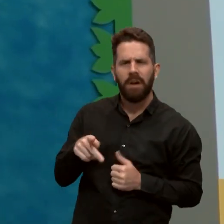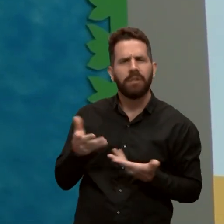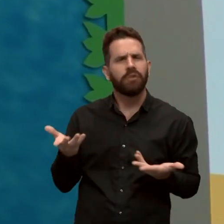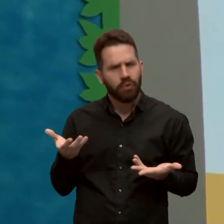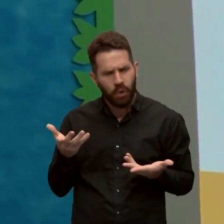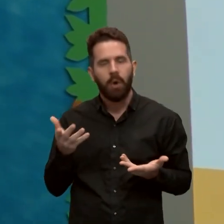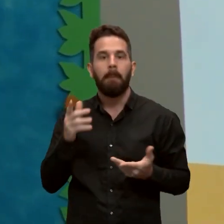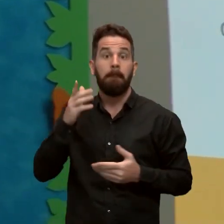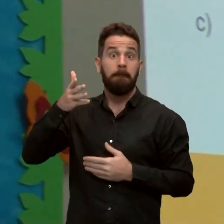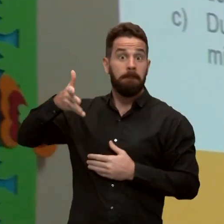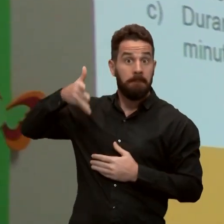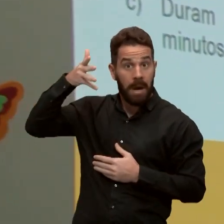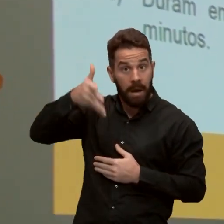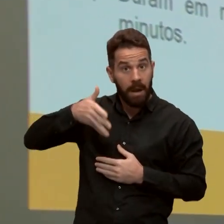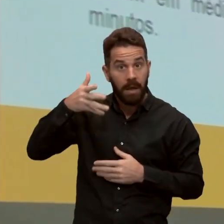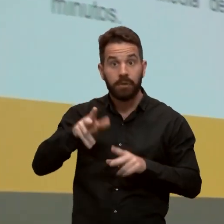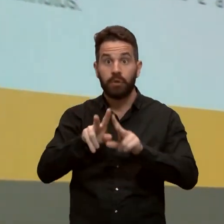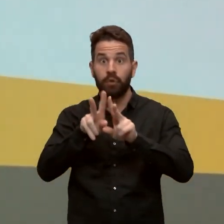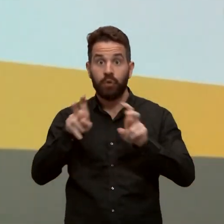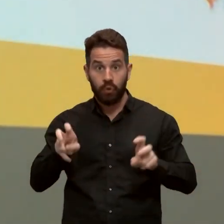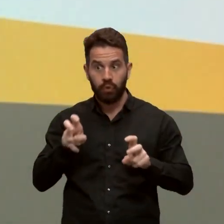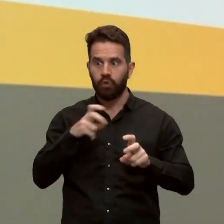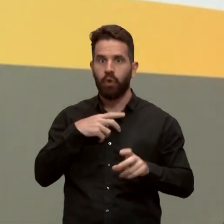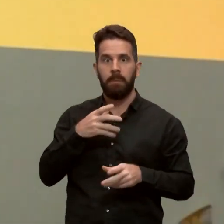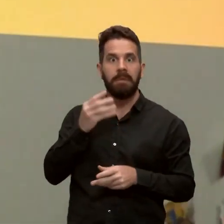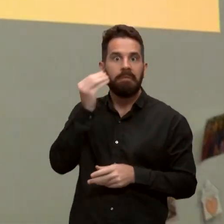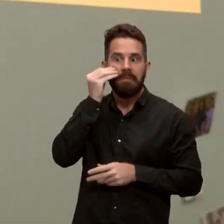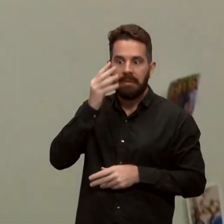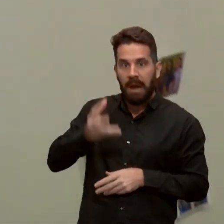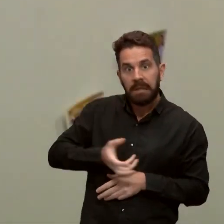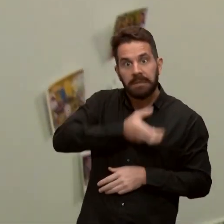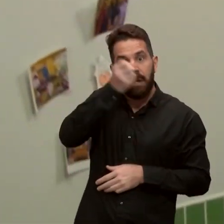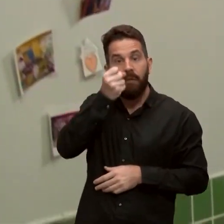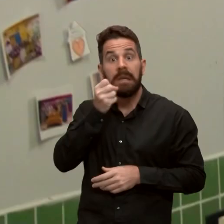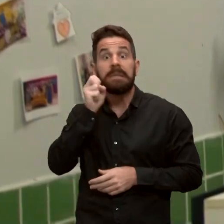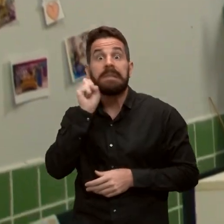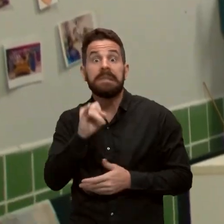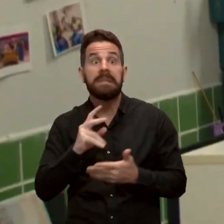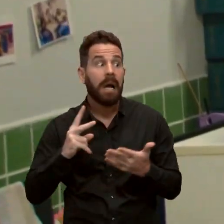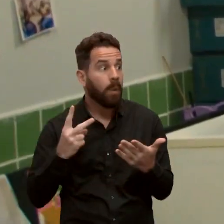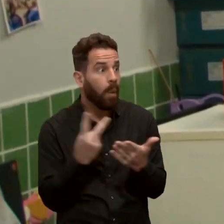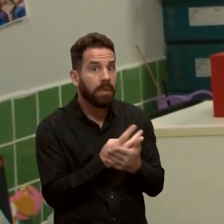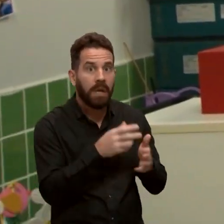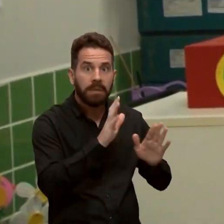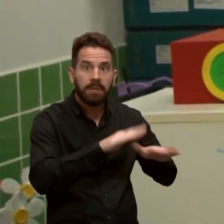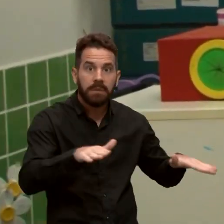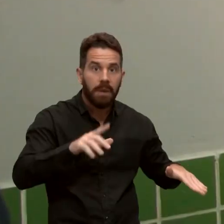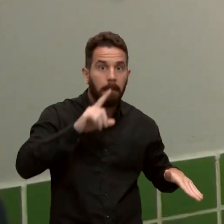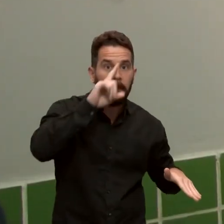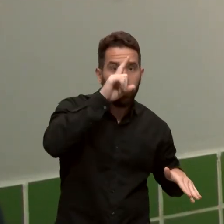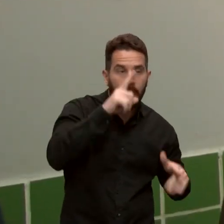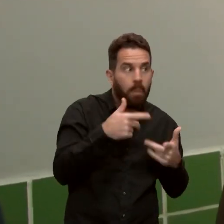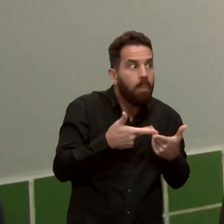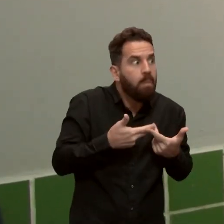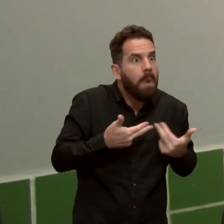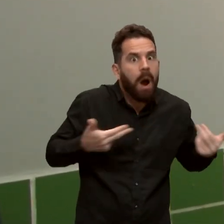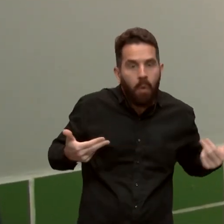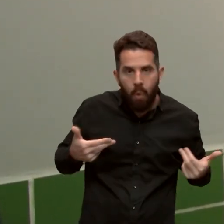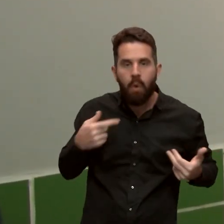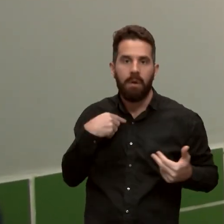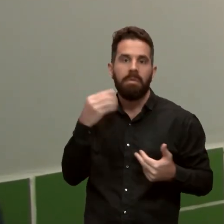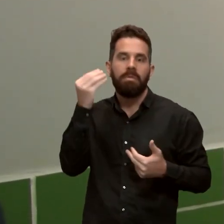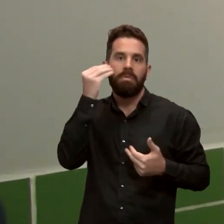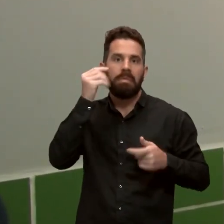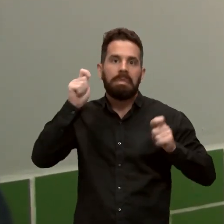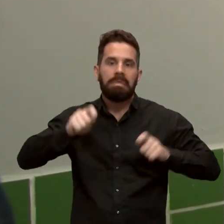com o objetivo de preparar os profissionais para possíveis situações de risco com os alunos. E essas